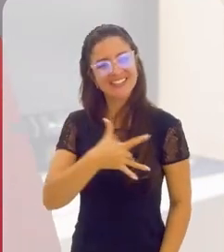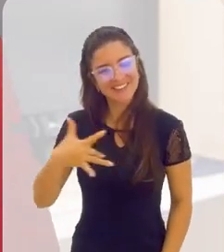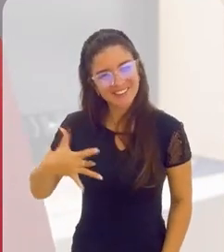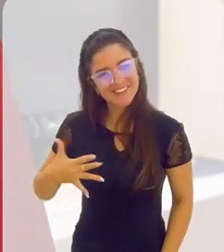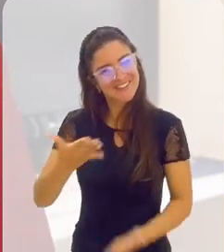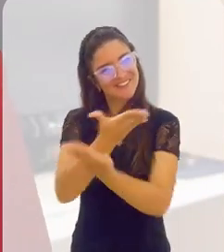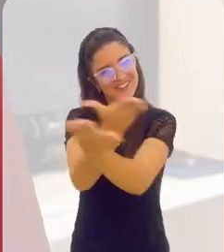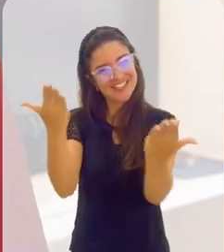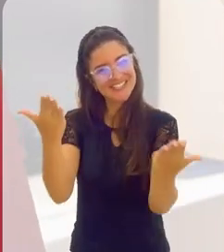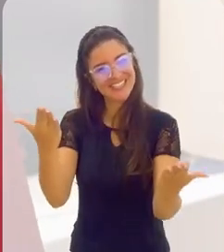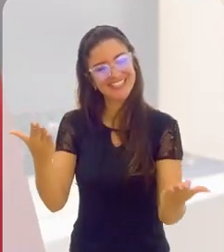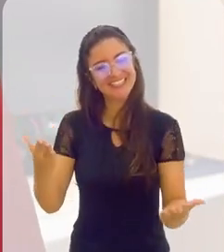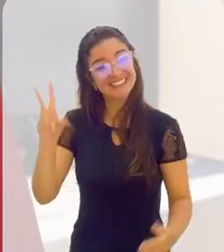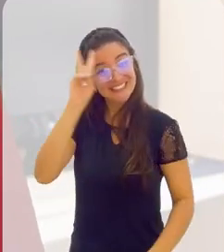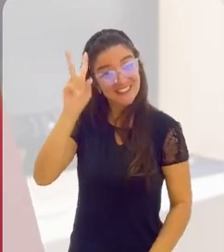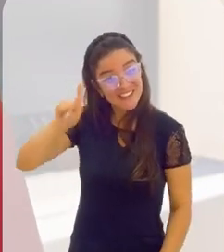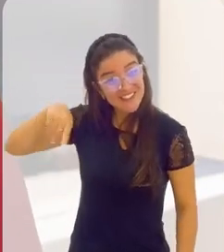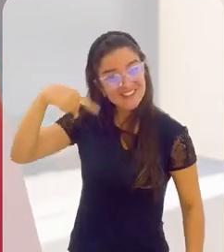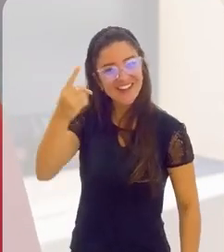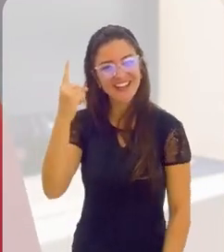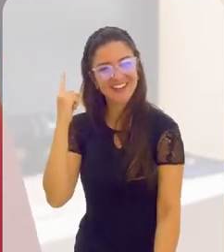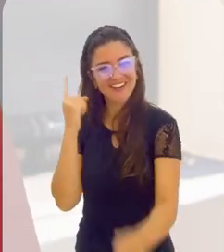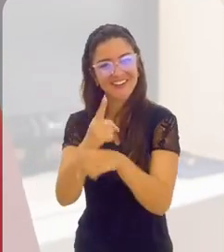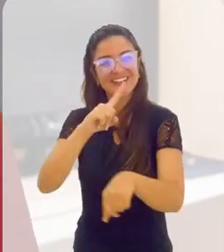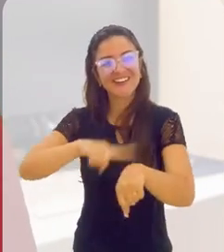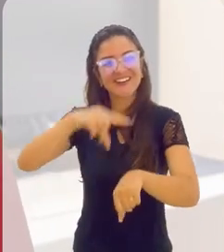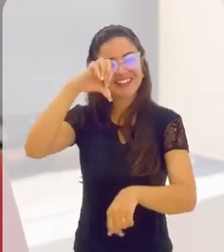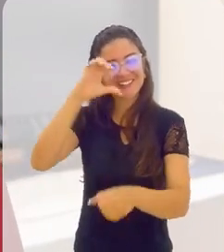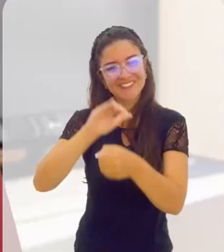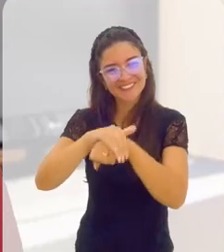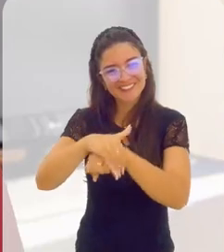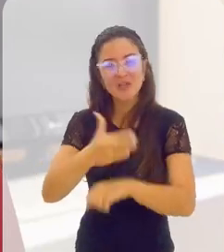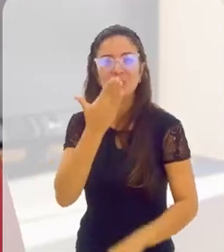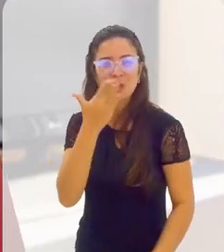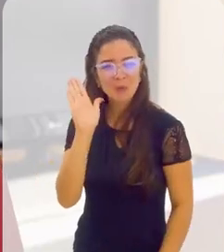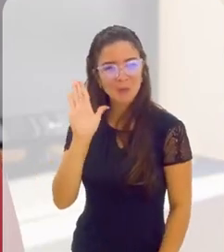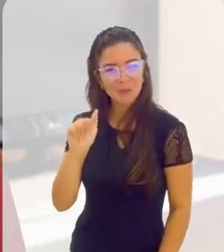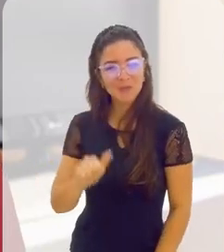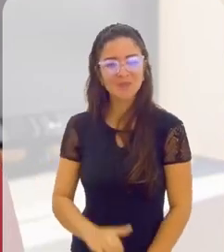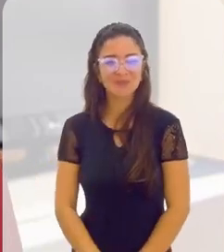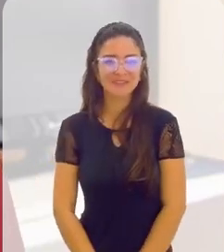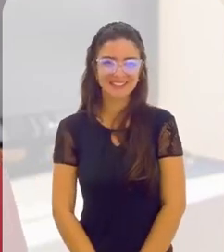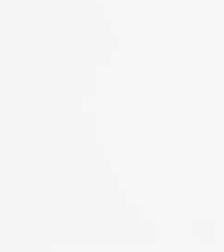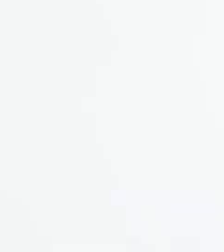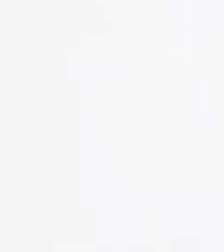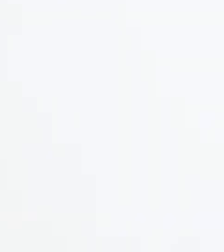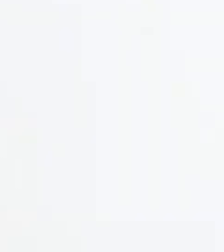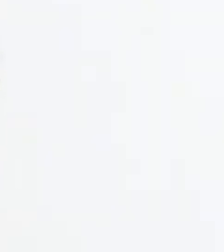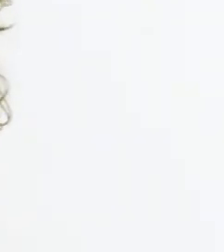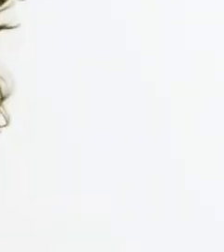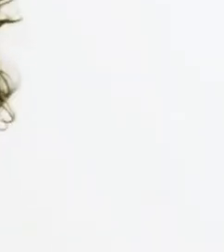e até a próxima segunda-feira às 9 horas da noite beijo